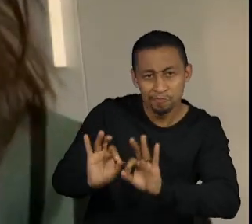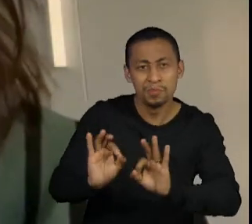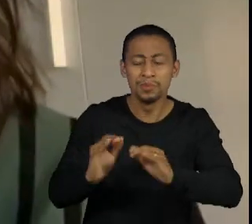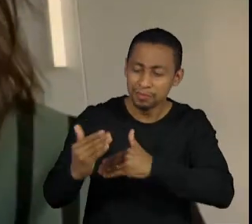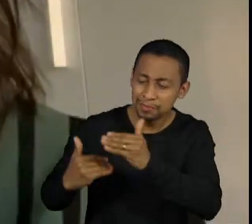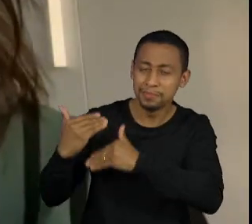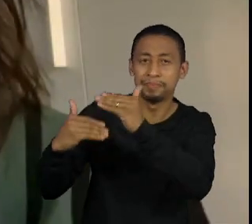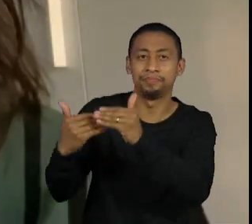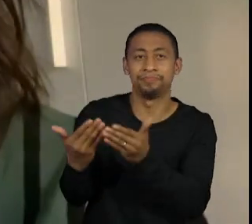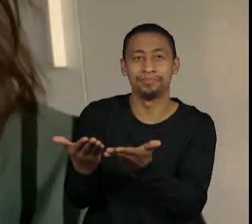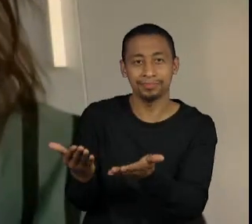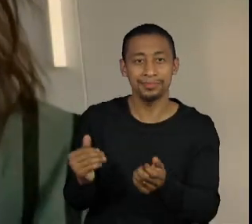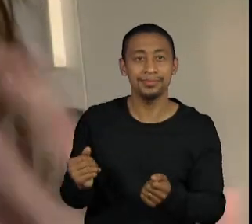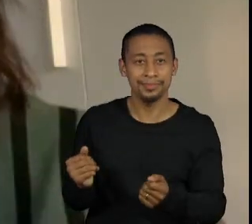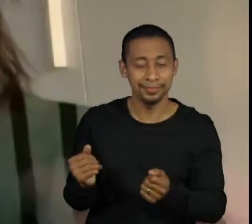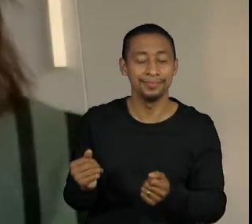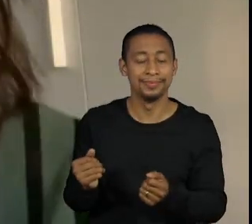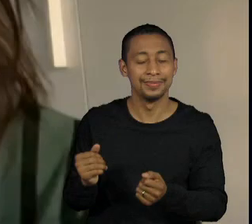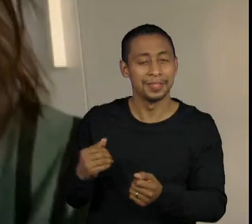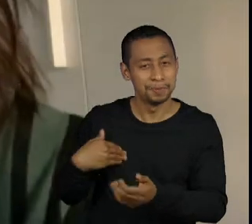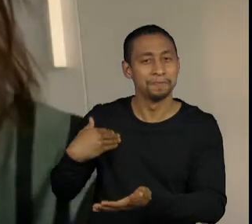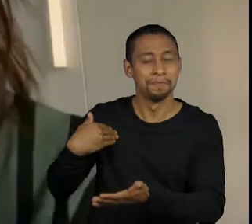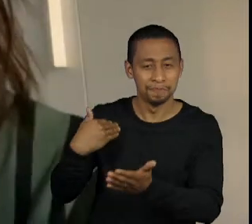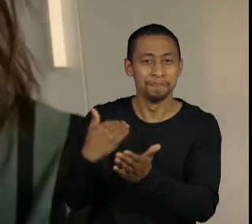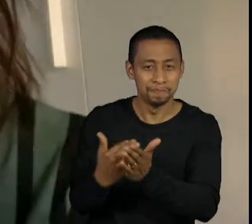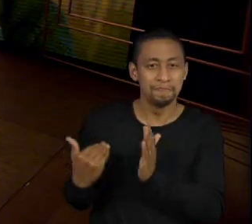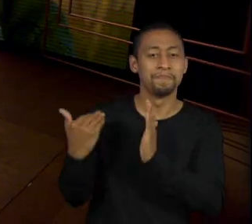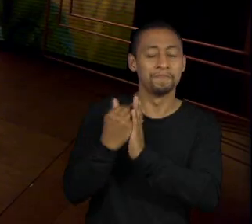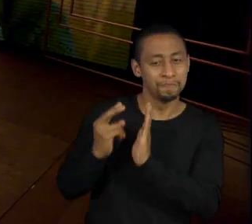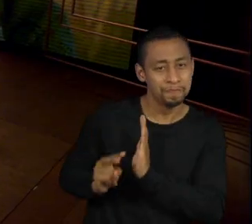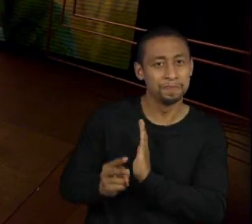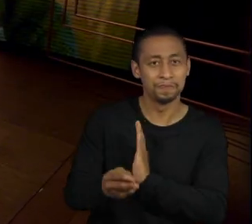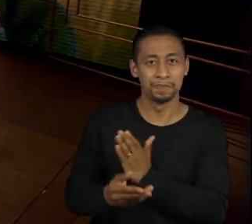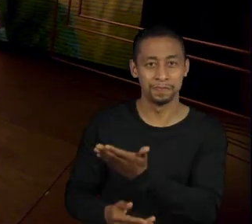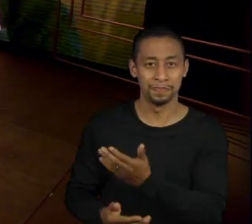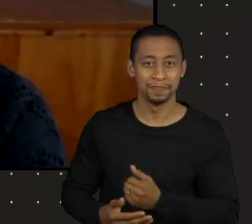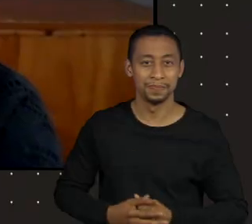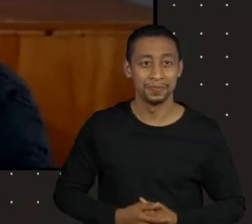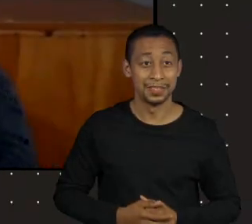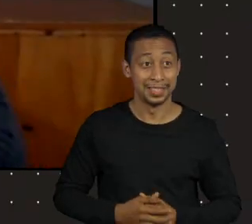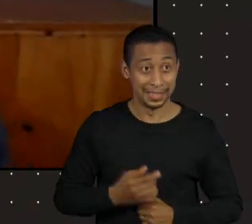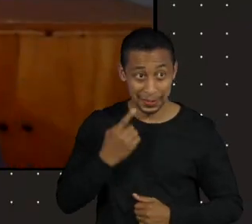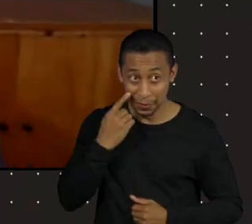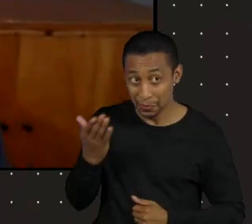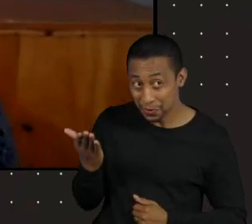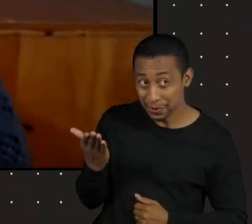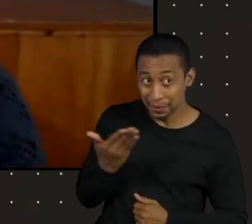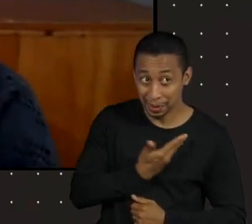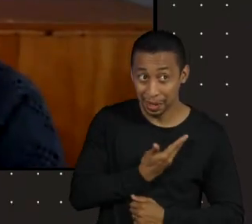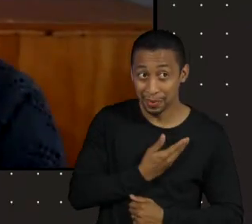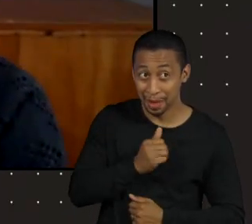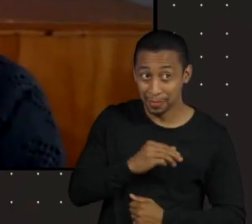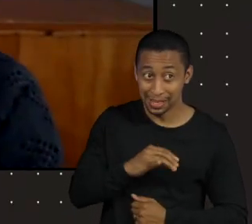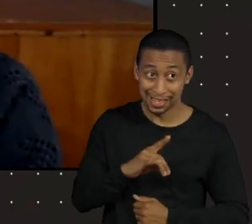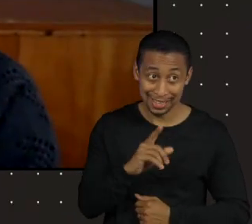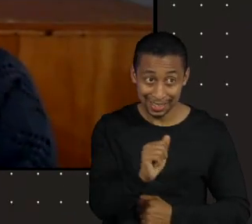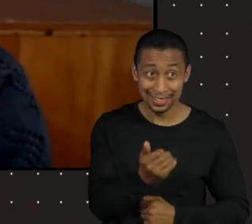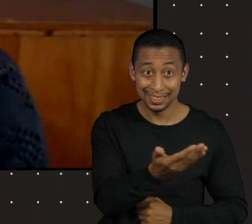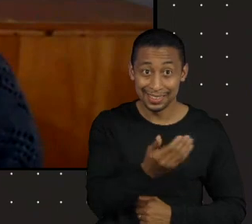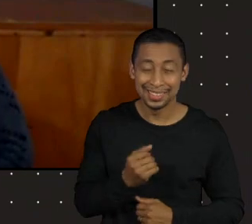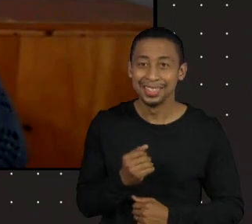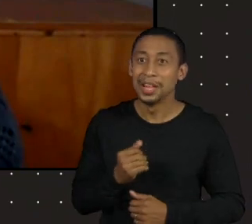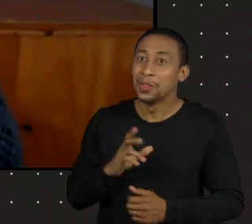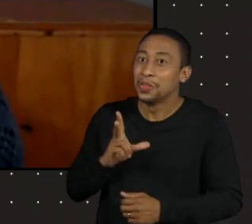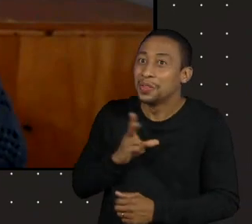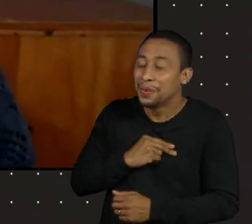crescendo, cada vez mais. A Mana. Nossa, minha